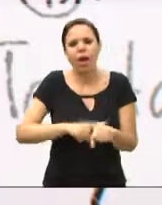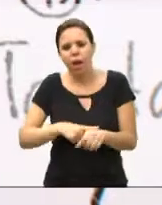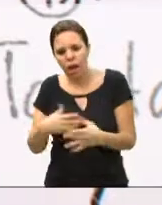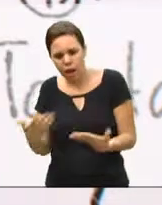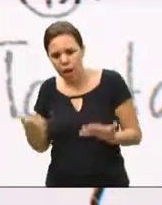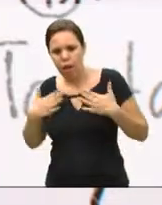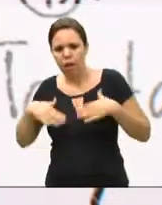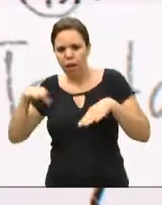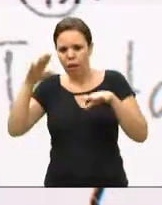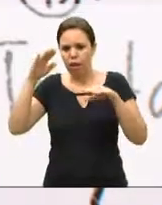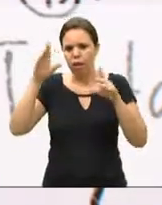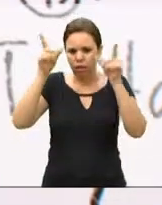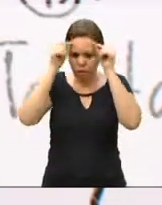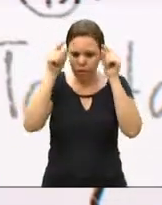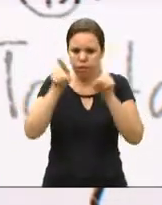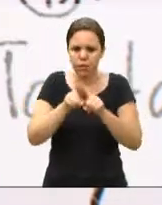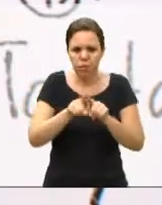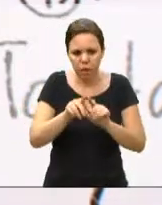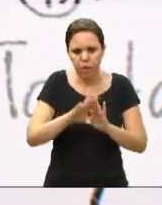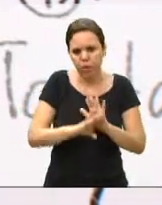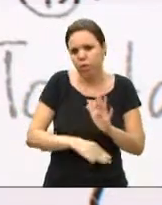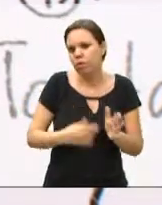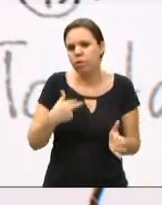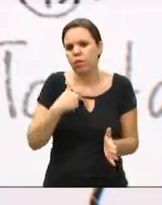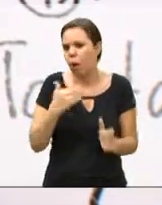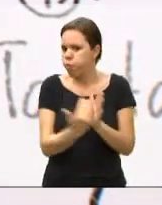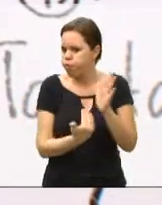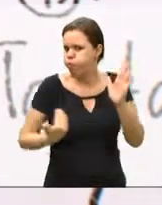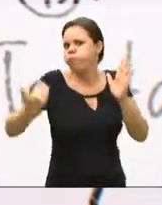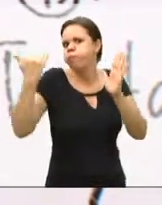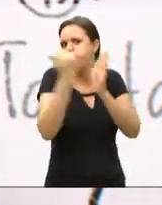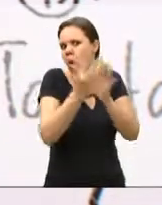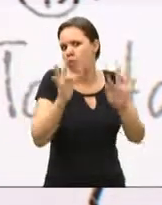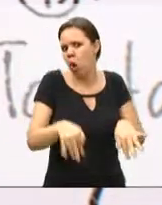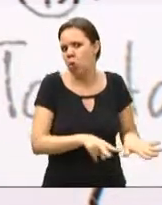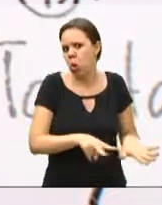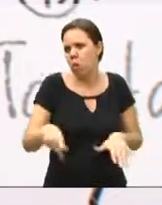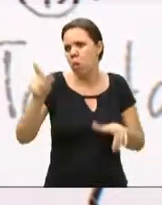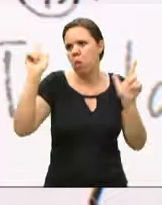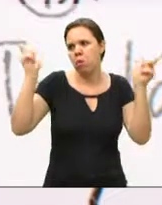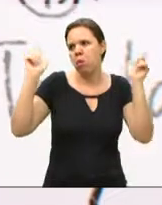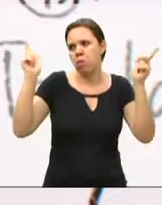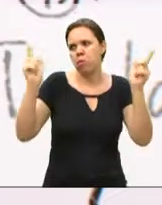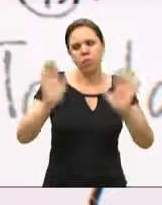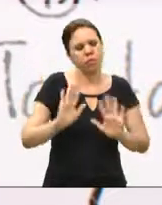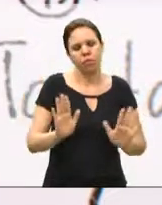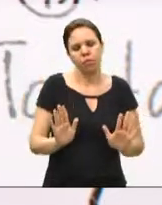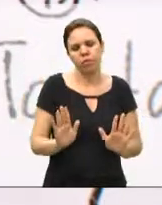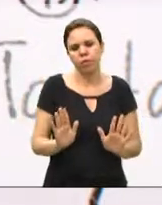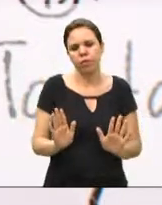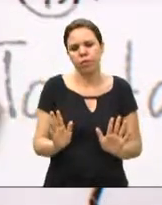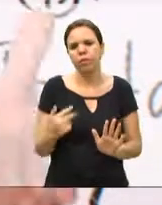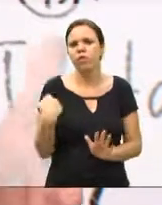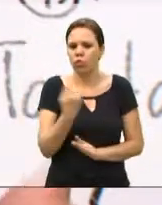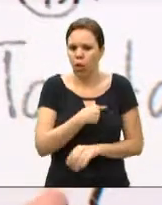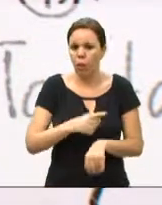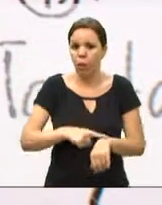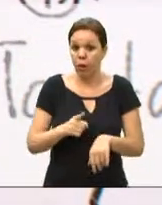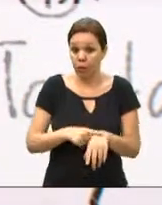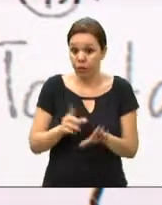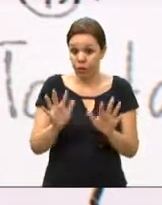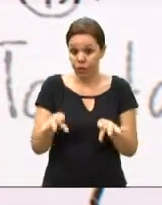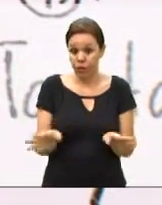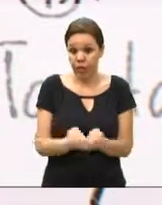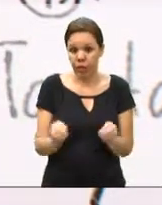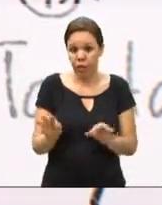paradas programadas, né? Claro que não dá para exagerar, chegar no final de semana, ir para balada ou coisas do tipo, porque nós estamos no momento final